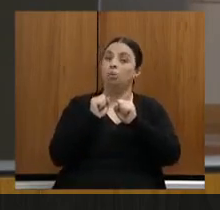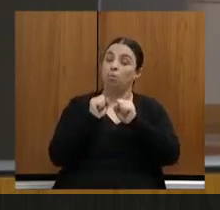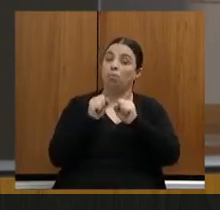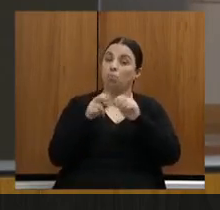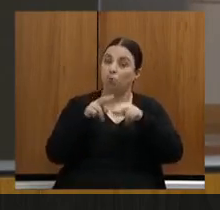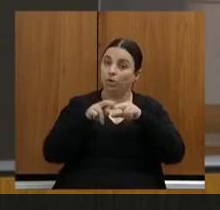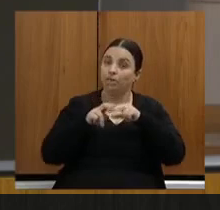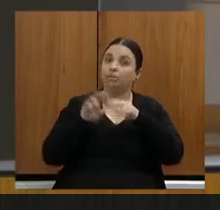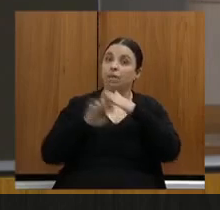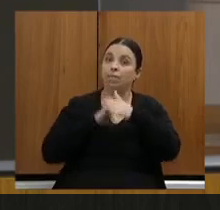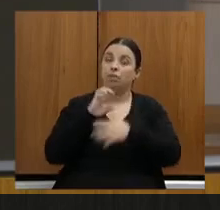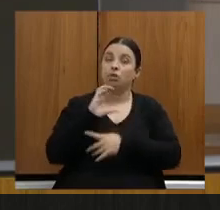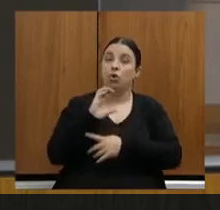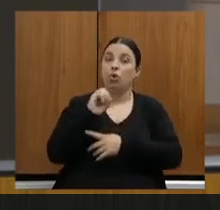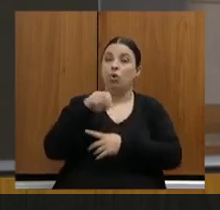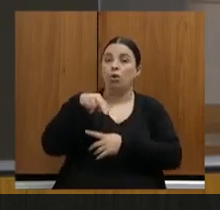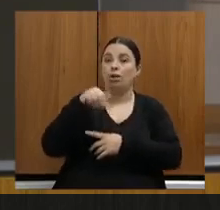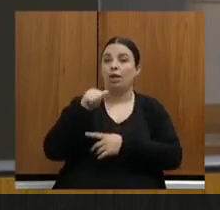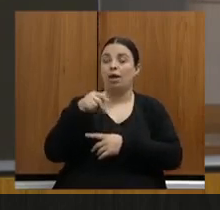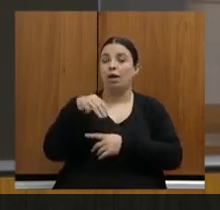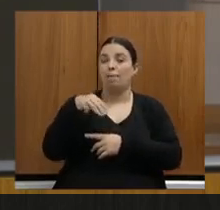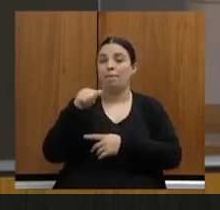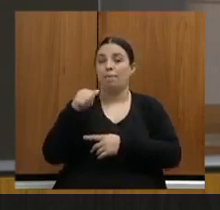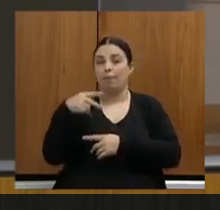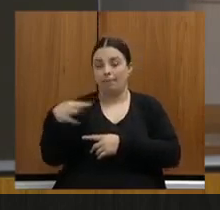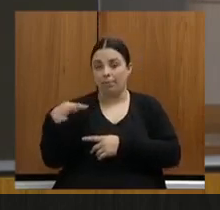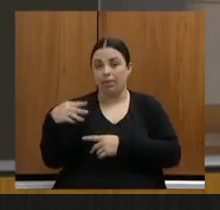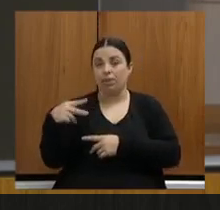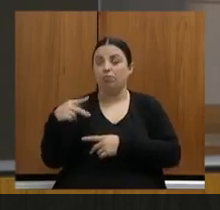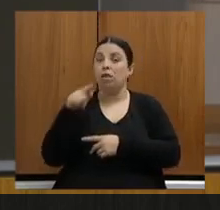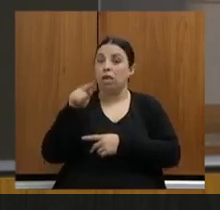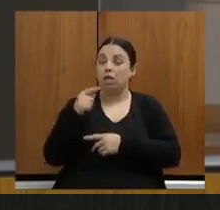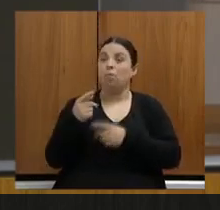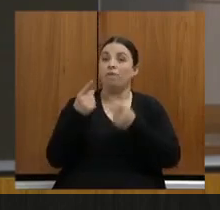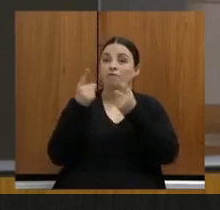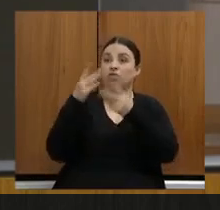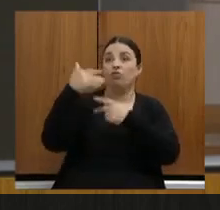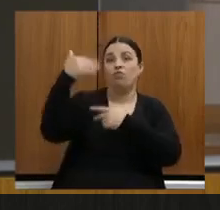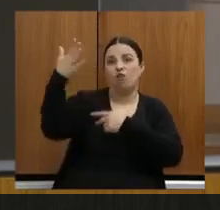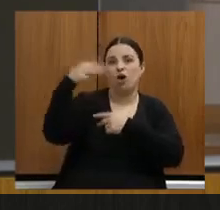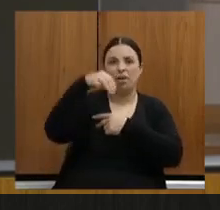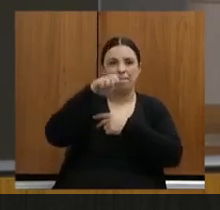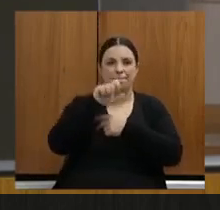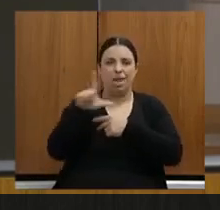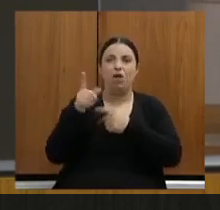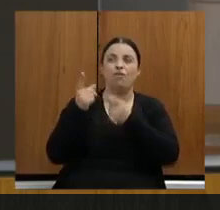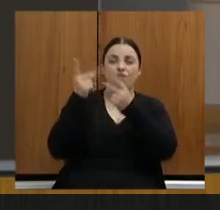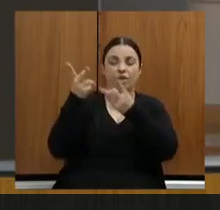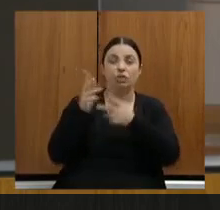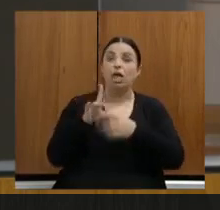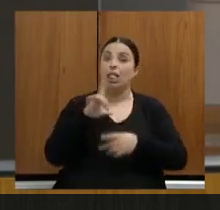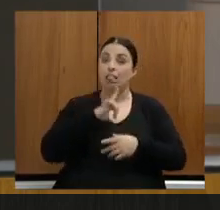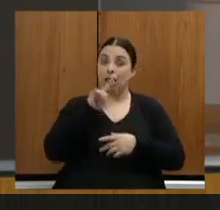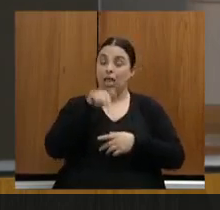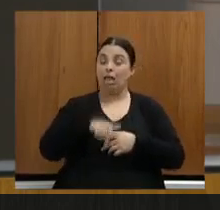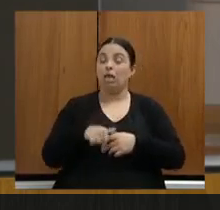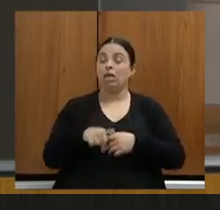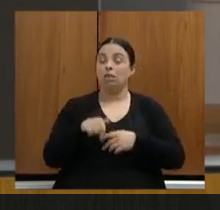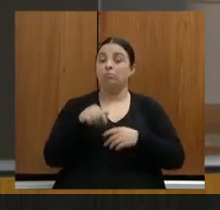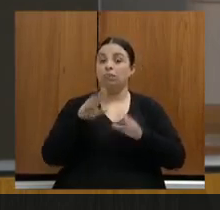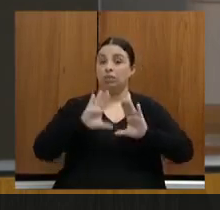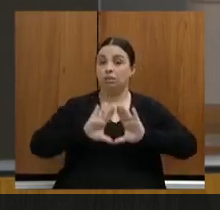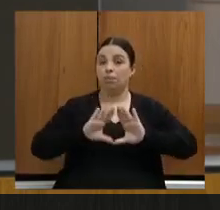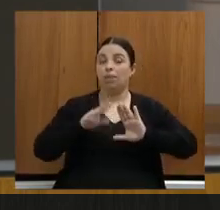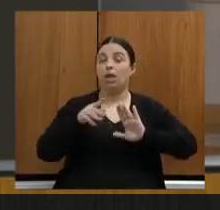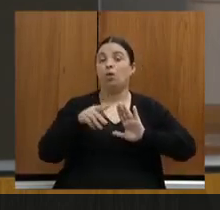inclusive já com exportação do mel e um mel de aroeira que o meu inclusive nação com projeto de lei que na Assembleia tratando ele como o